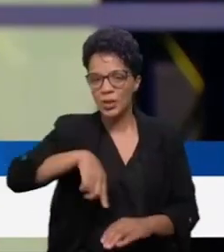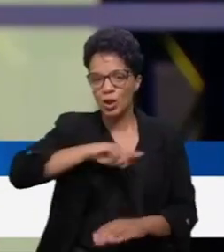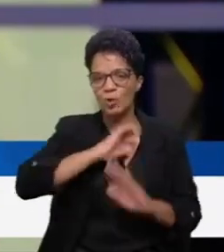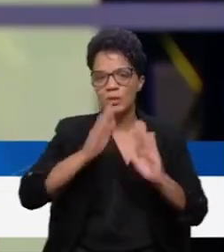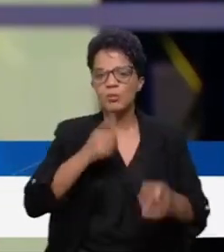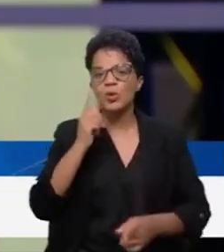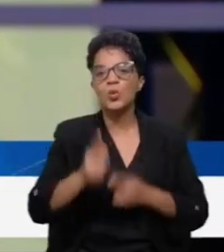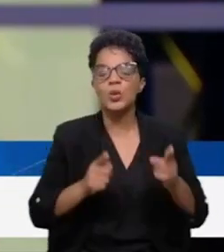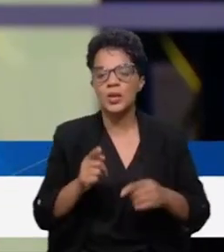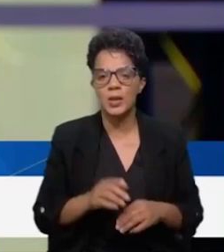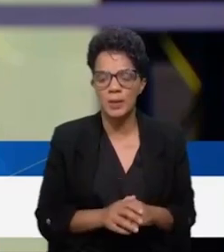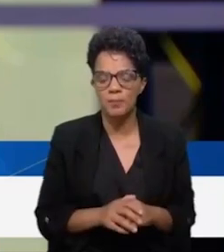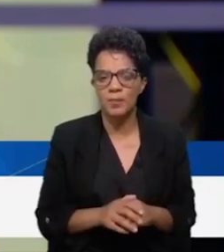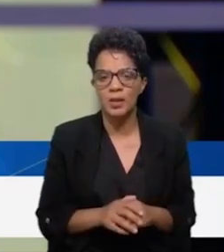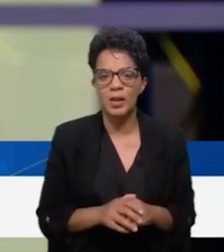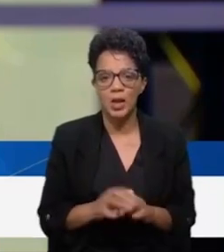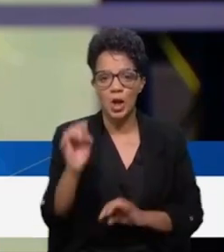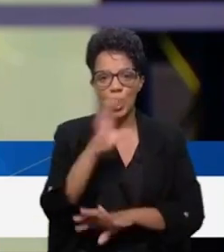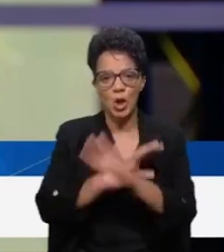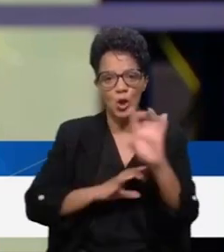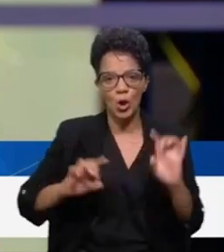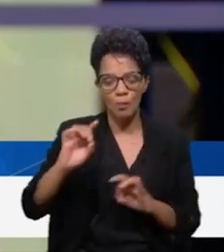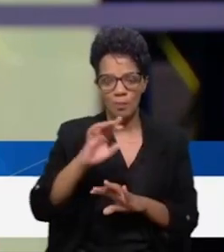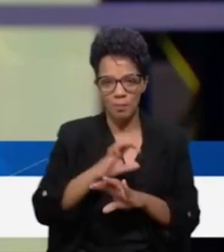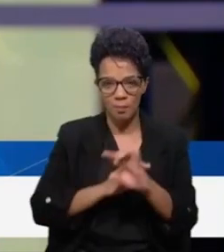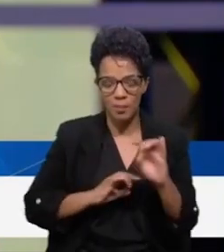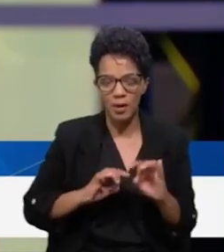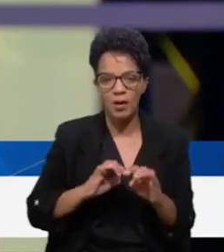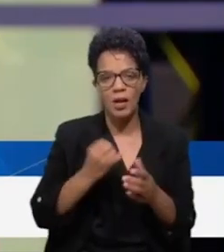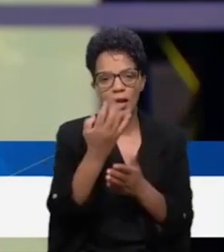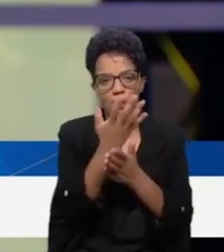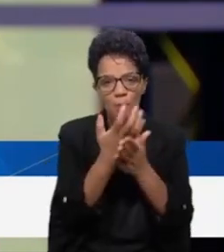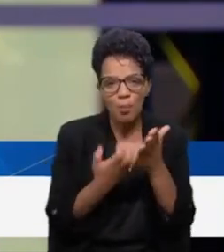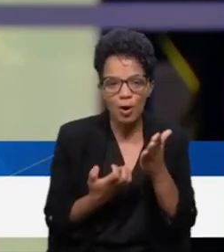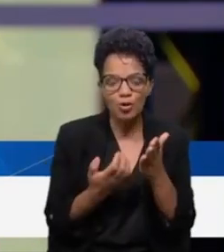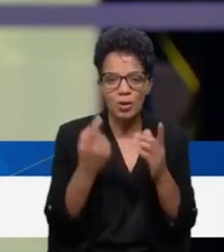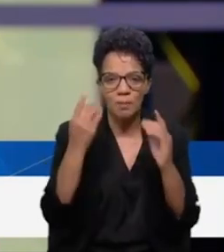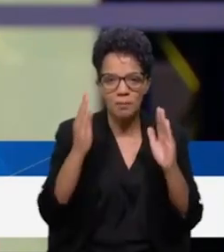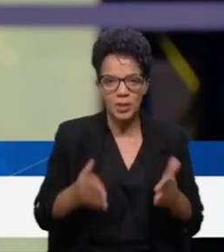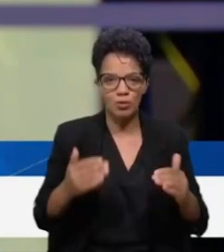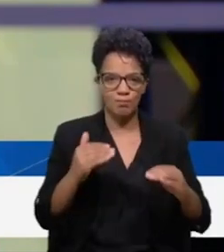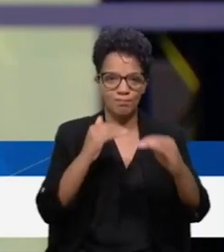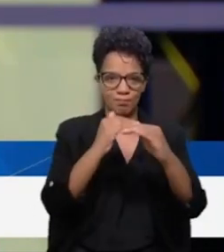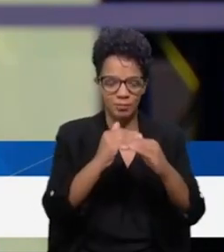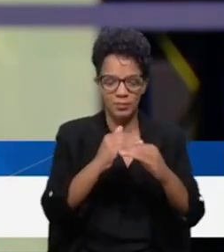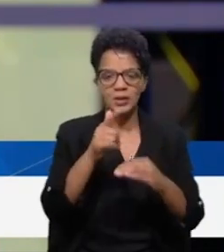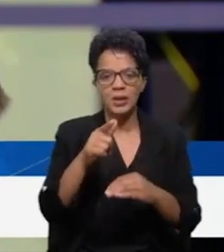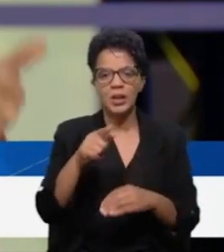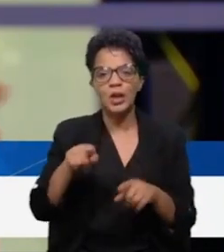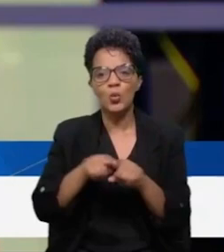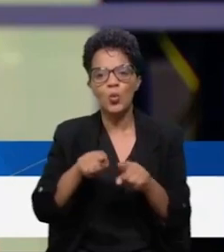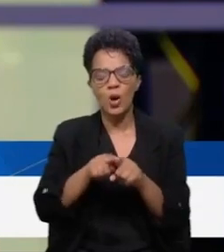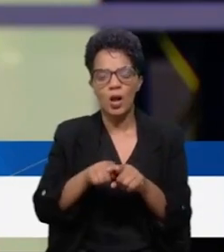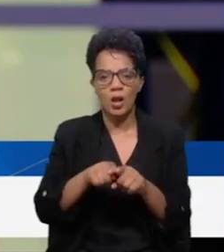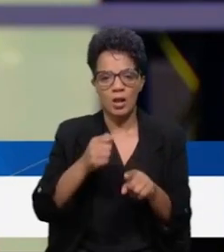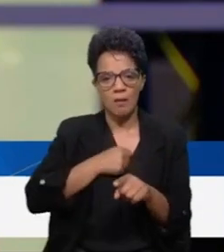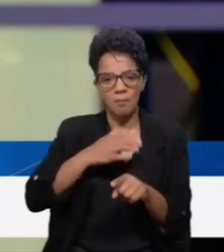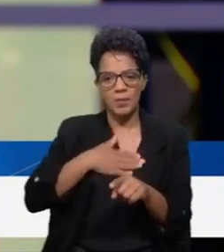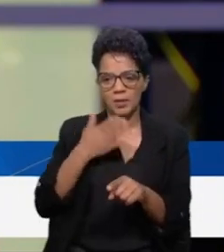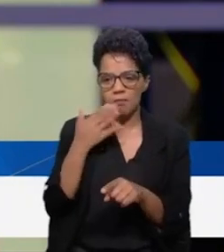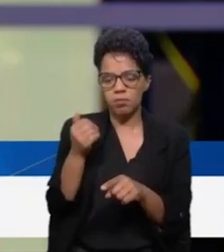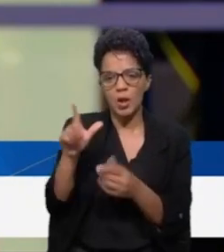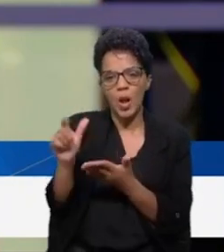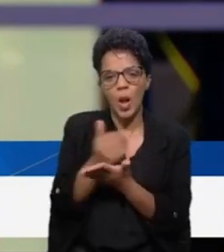haver harmonização fiscal na Europa. Não permitir que grandes empresas, grandes tecnológicas, se instalem apenas num país,